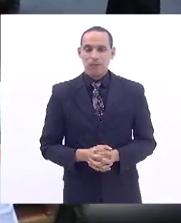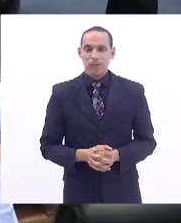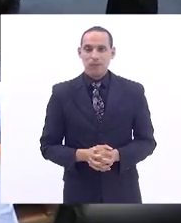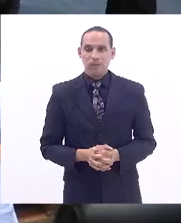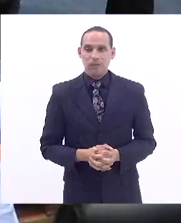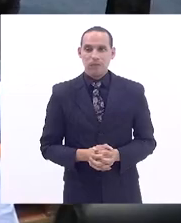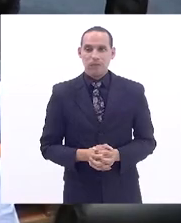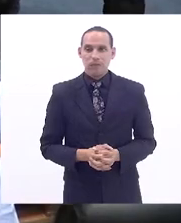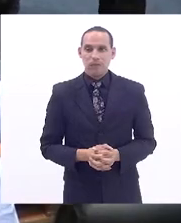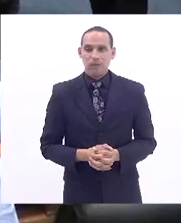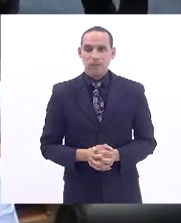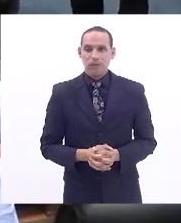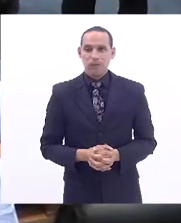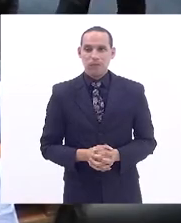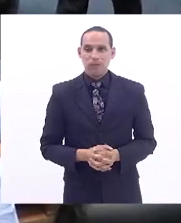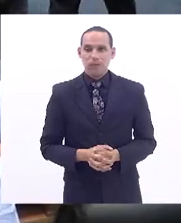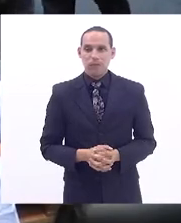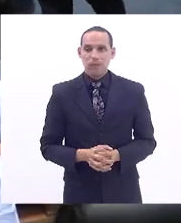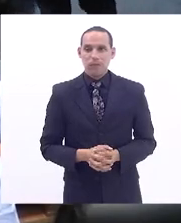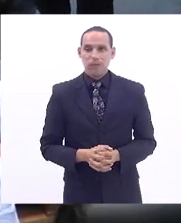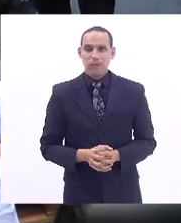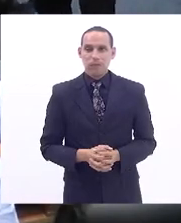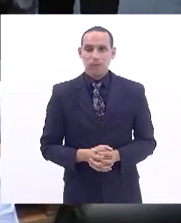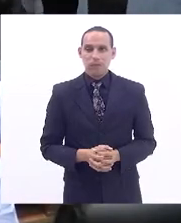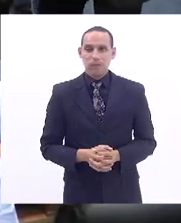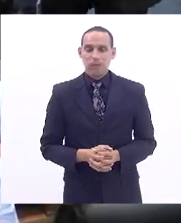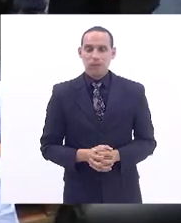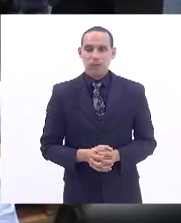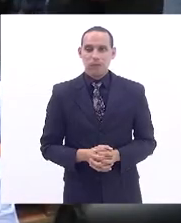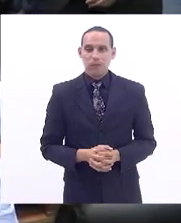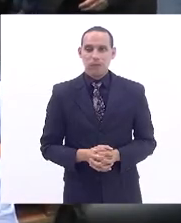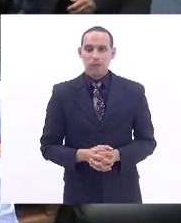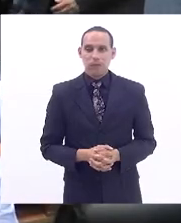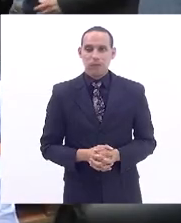E aí Oi vó